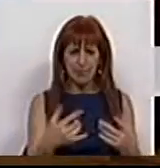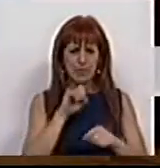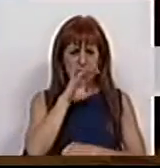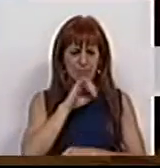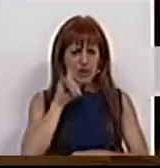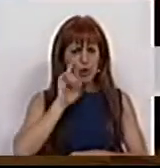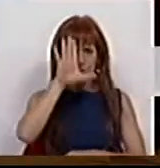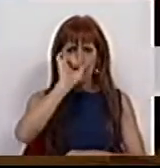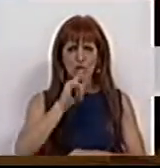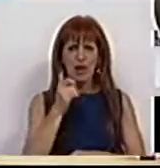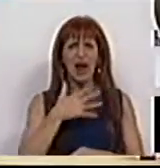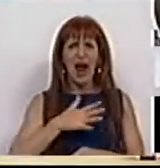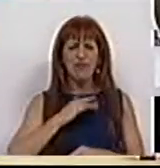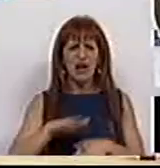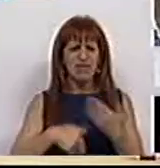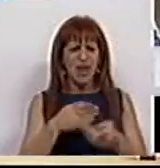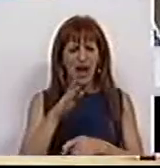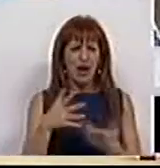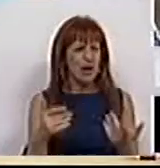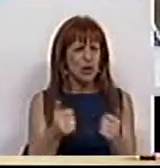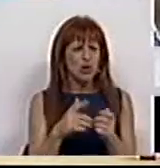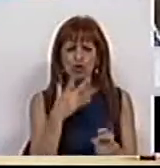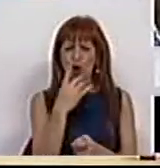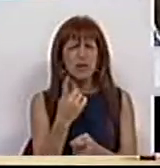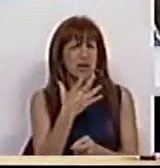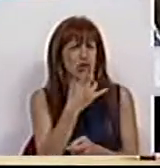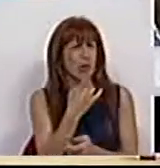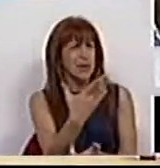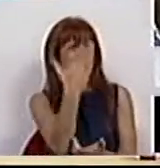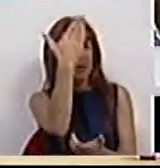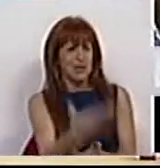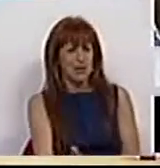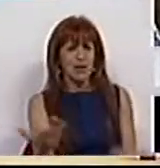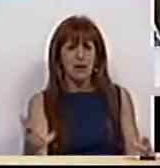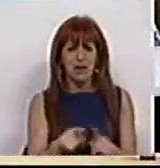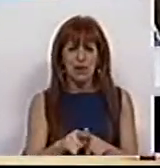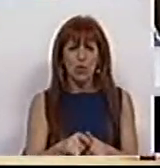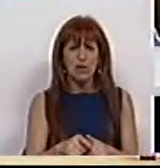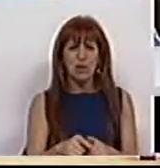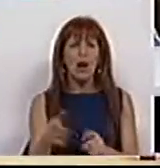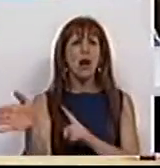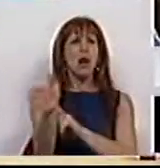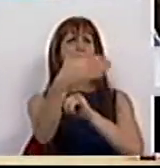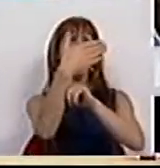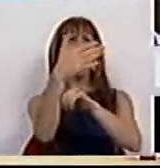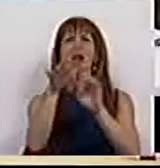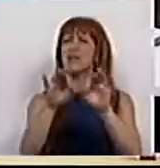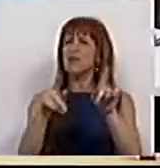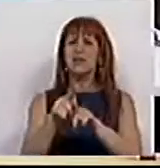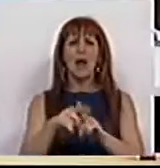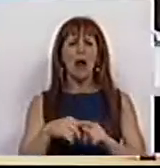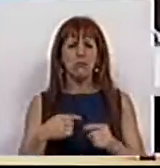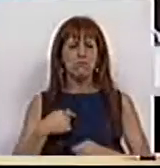Sra. Ministra, que queira levar praticamente sozinha, este estandarte, como se isto